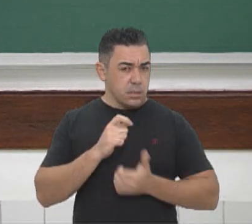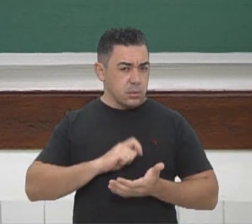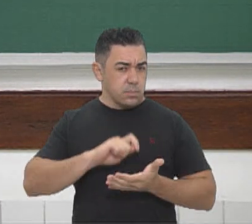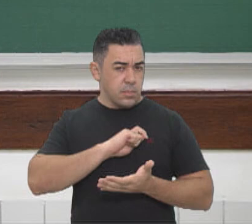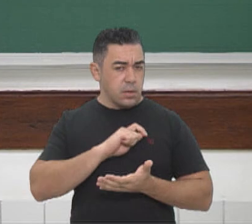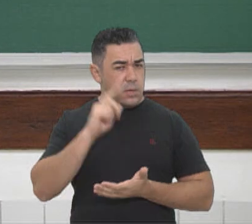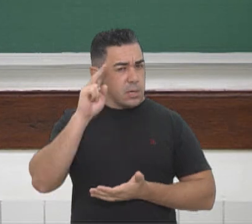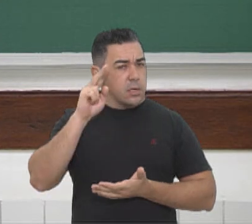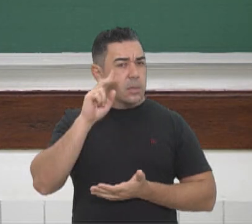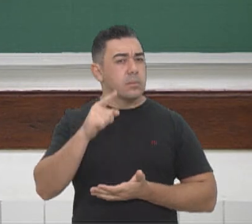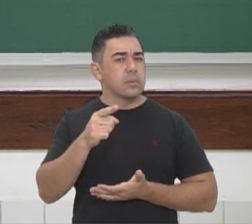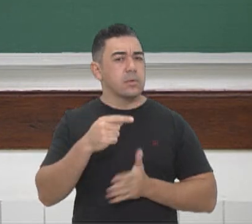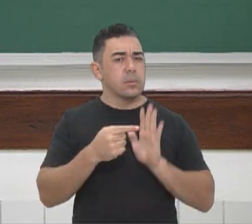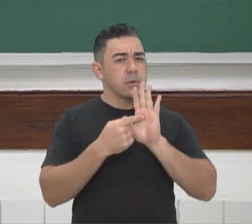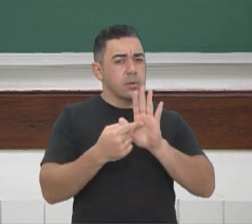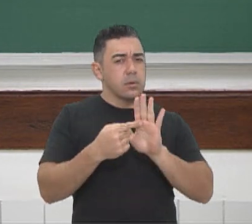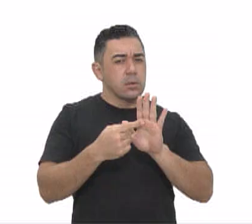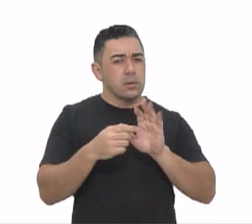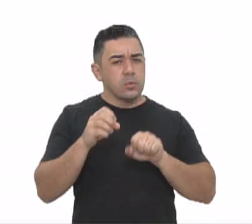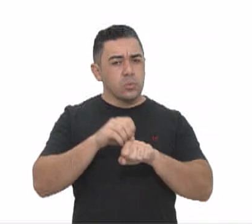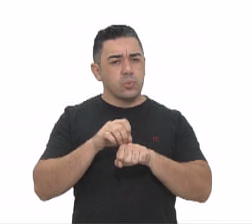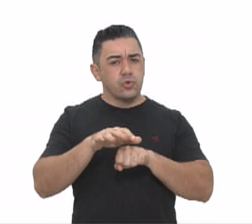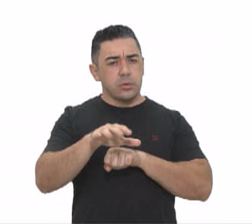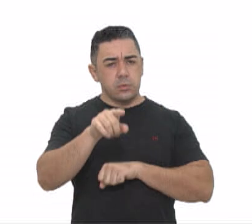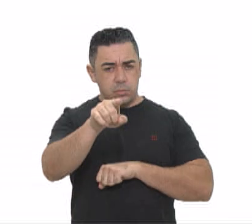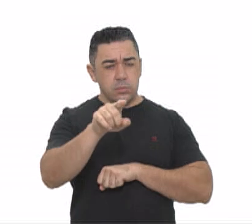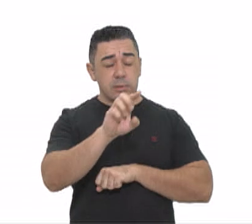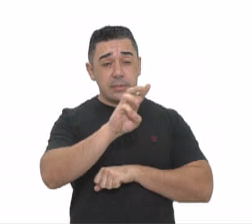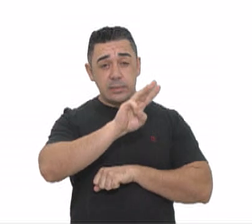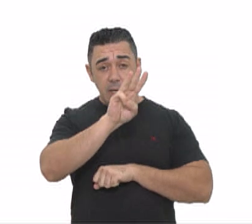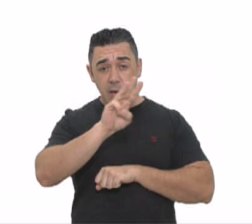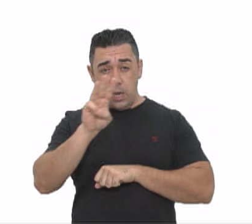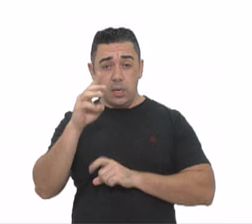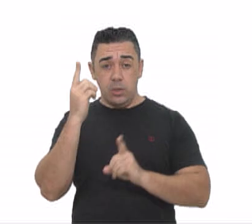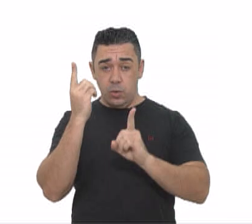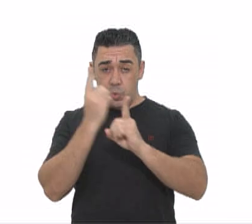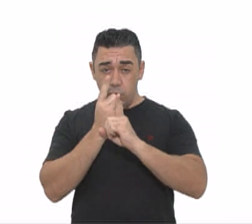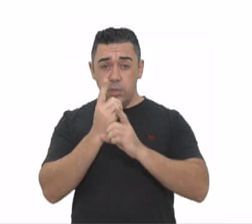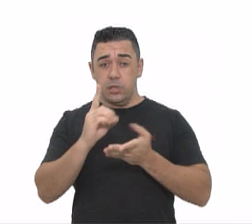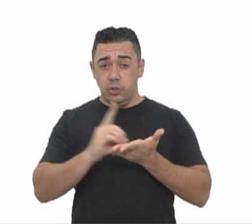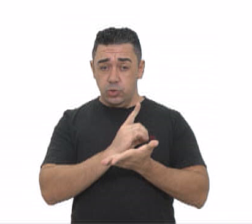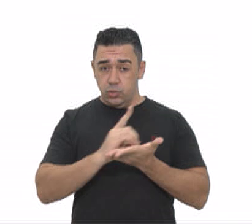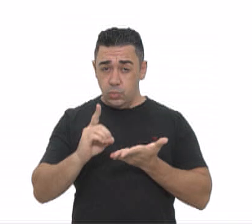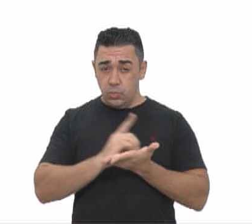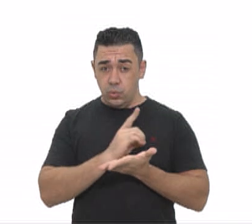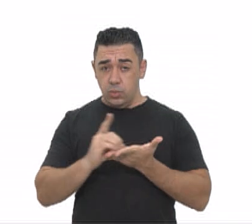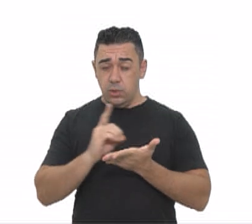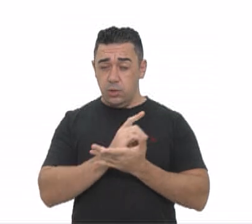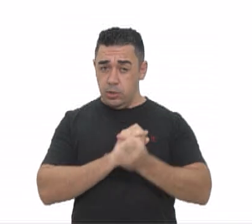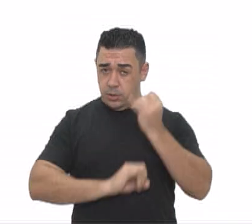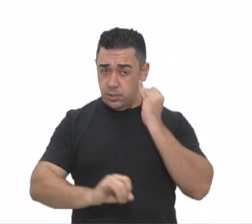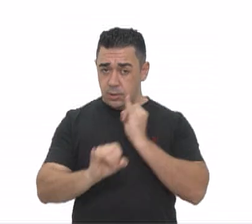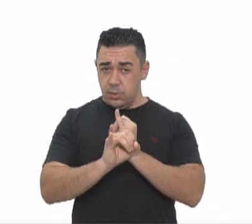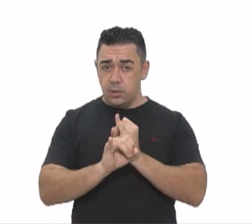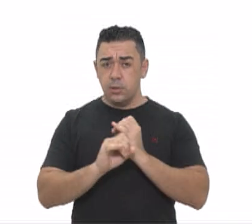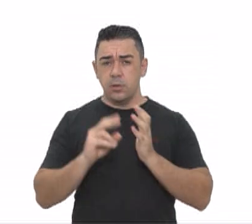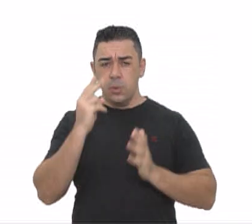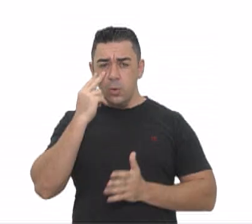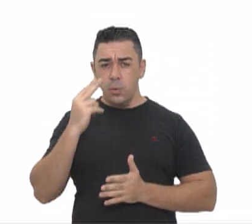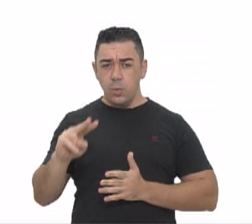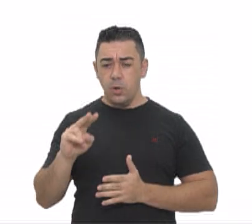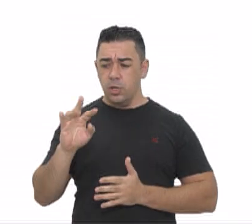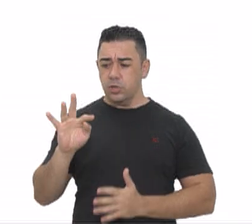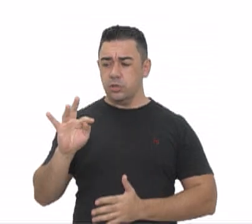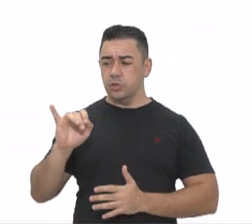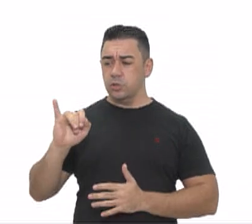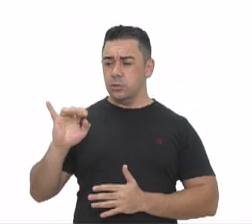Inclusive, nós colocamos aqui para vocês a sugestão do site onde encontrar esse dicionário online. Olha o significado para titular,